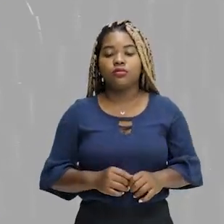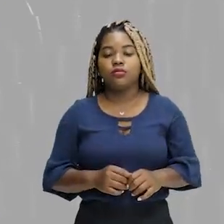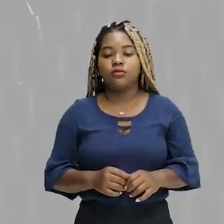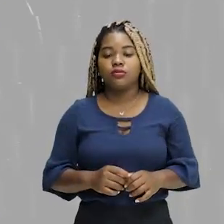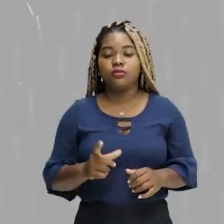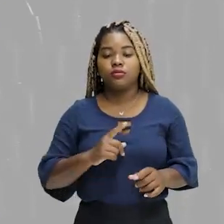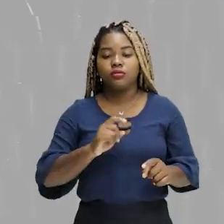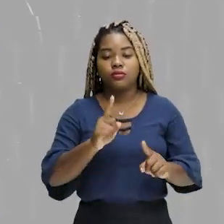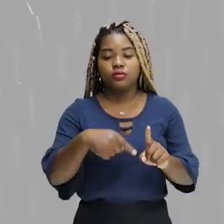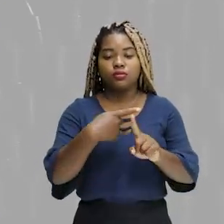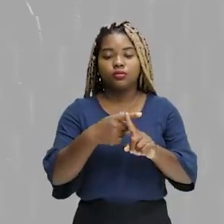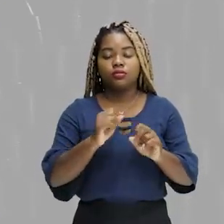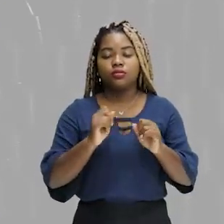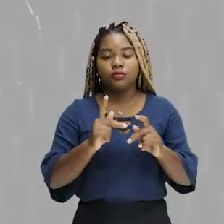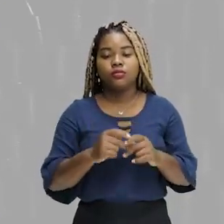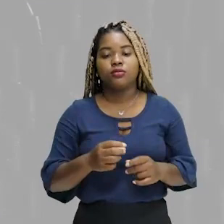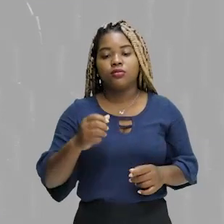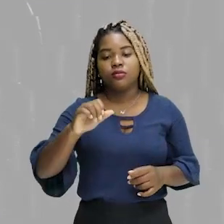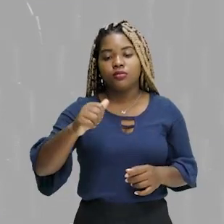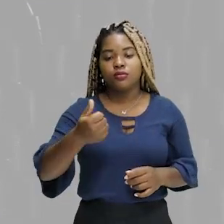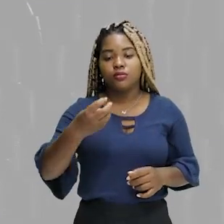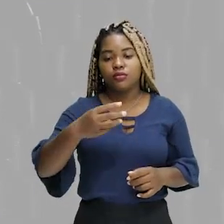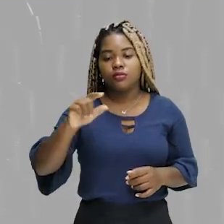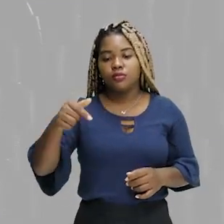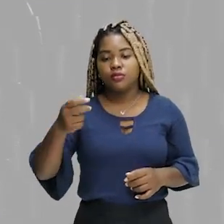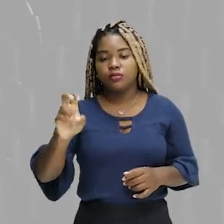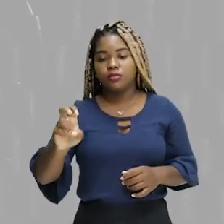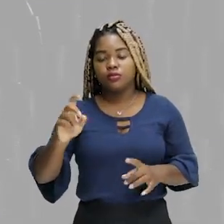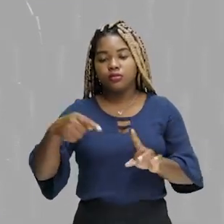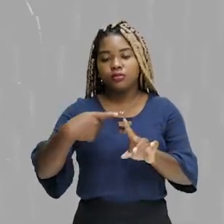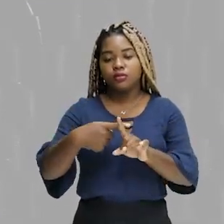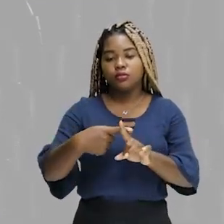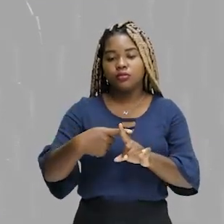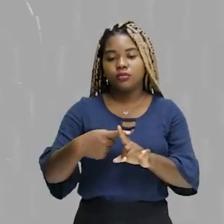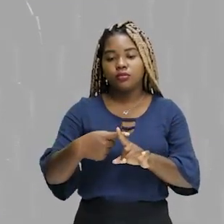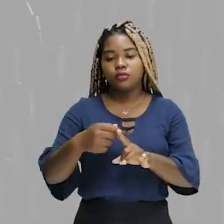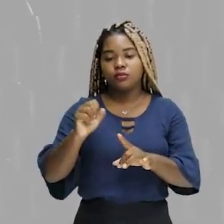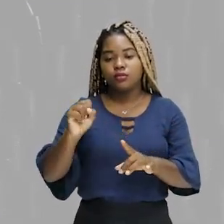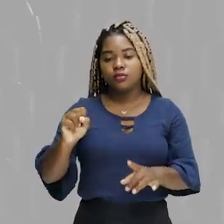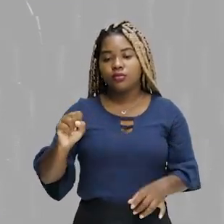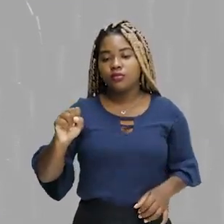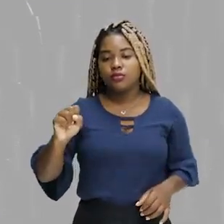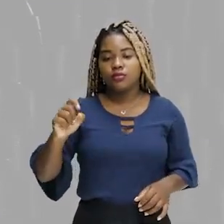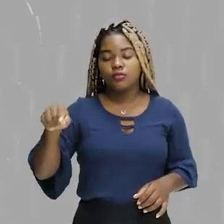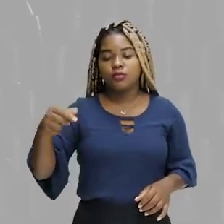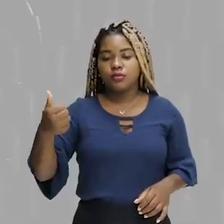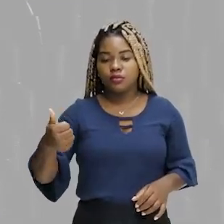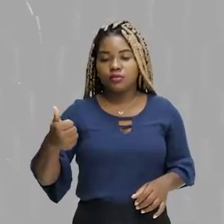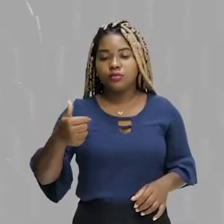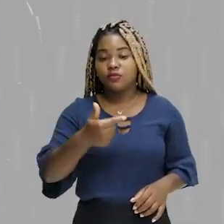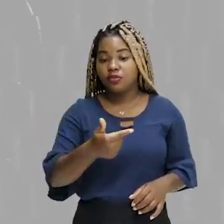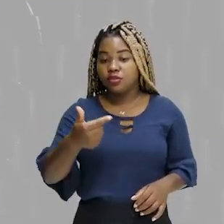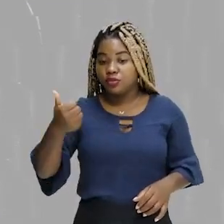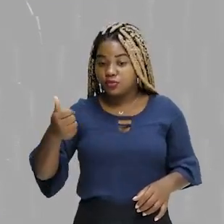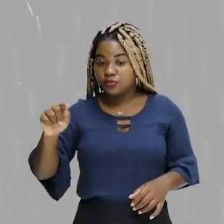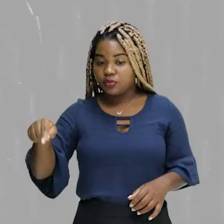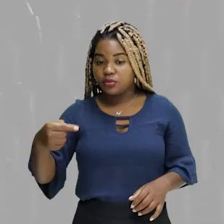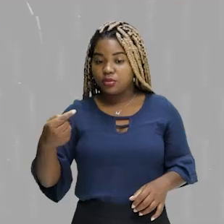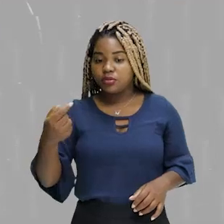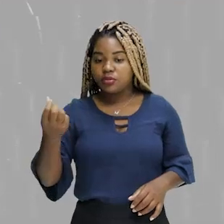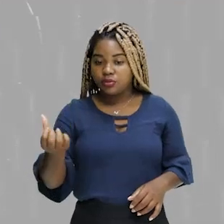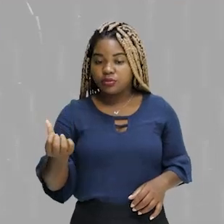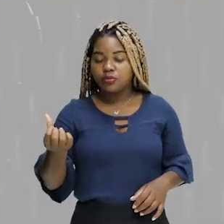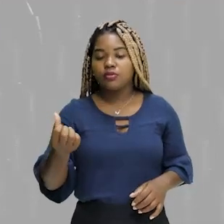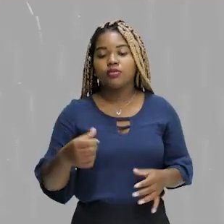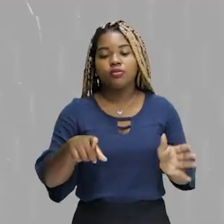adição, né? Vamos somar 13,5 mais 8,1, 21,6. ΔH